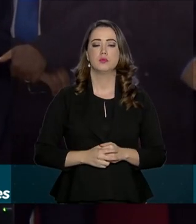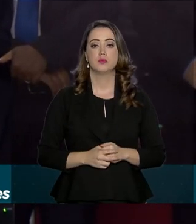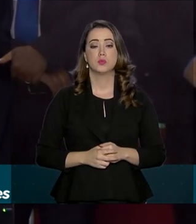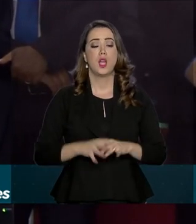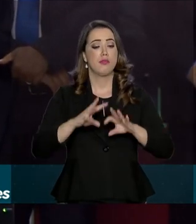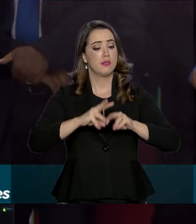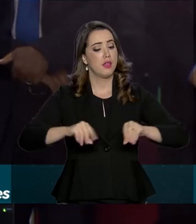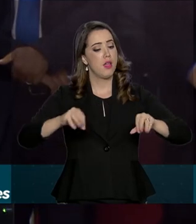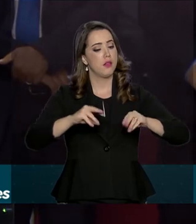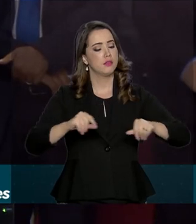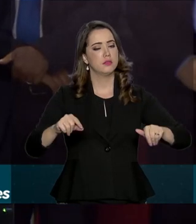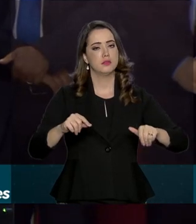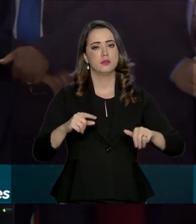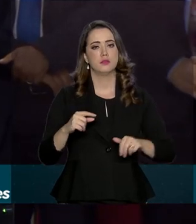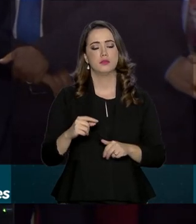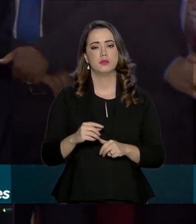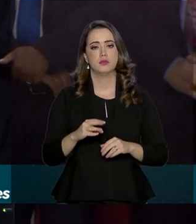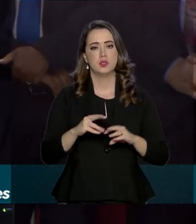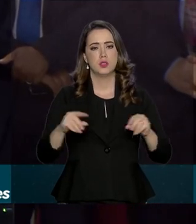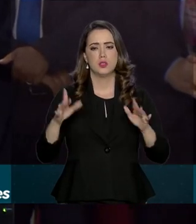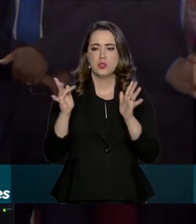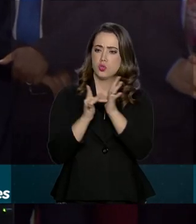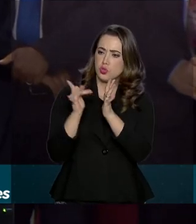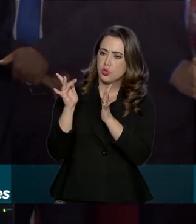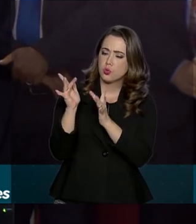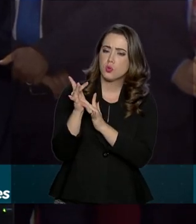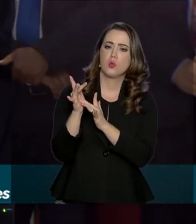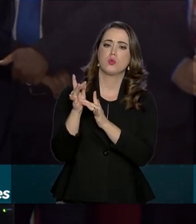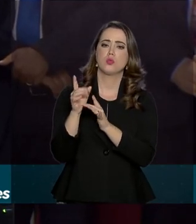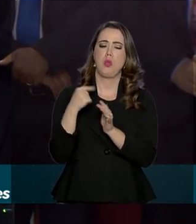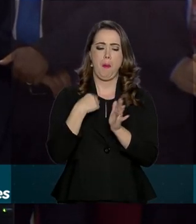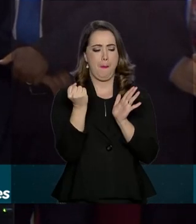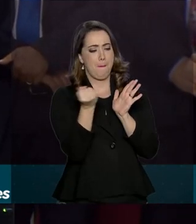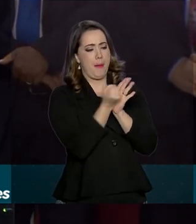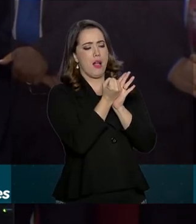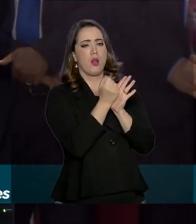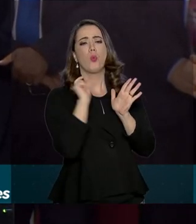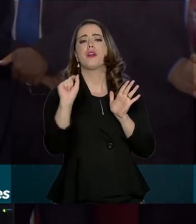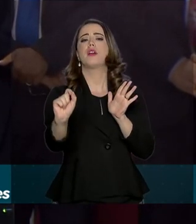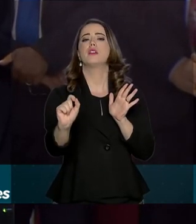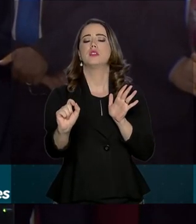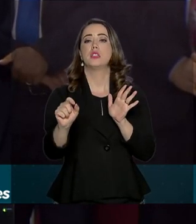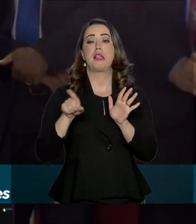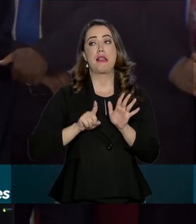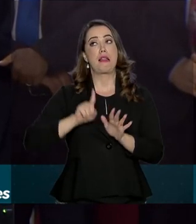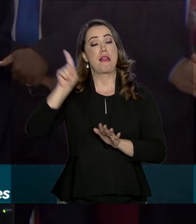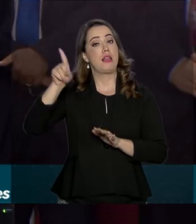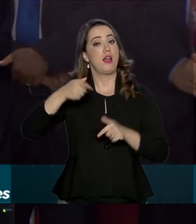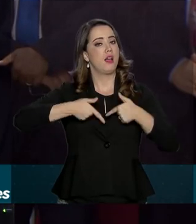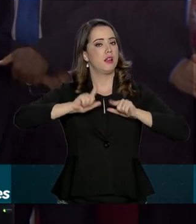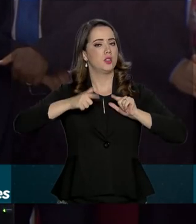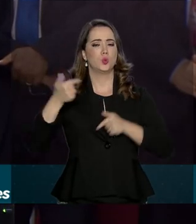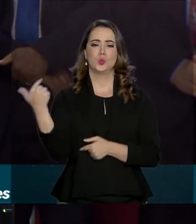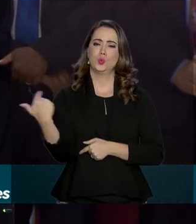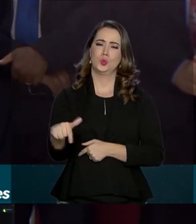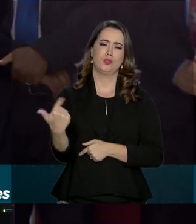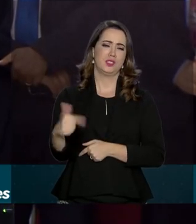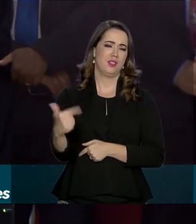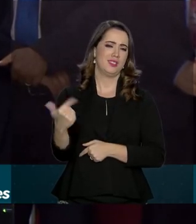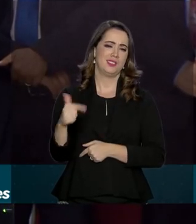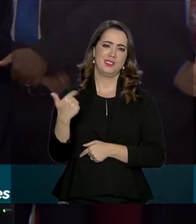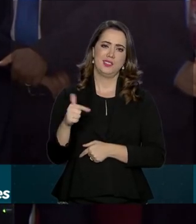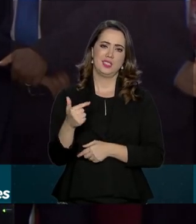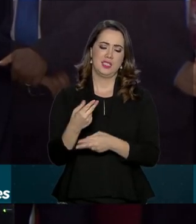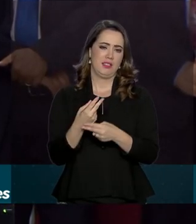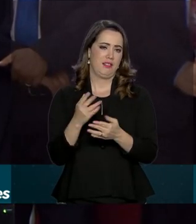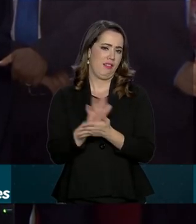a terra de Jesus. Lá não tem nada de